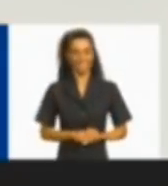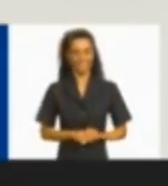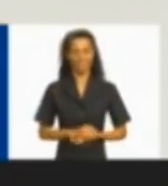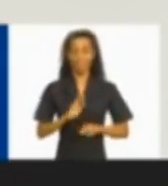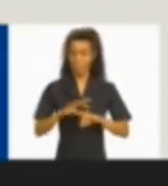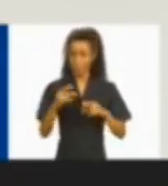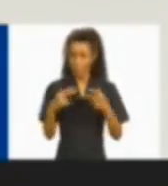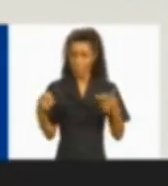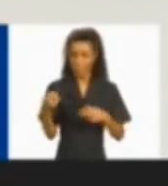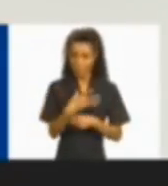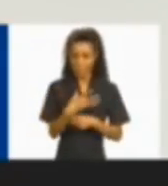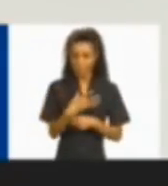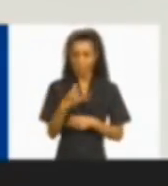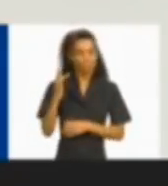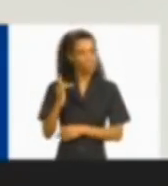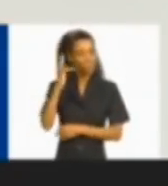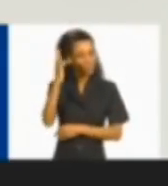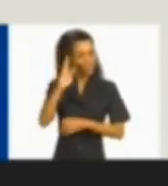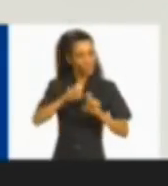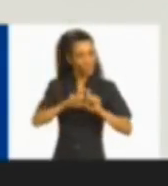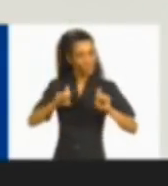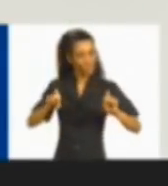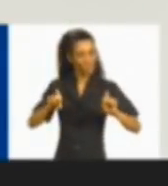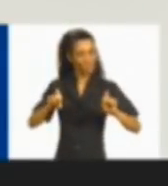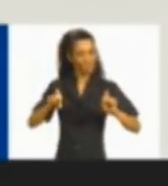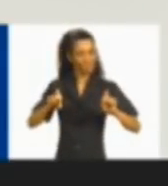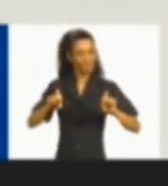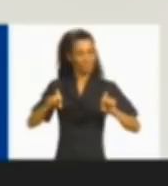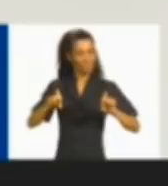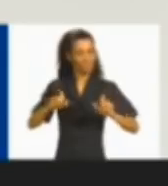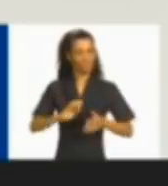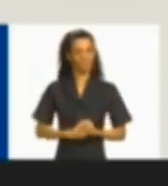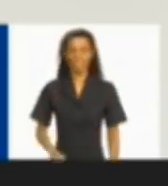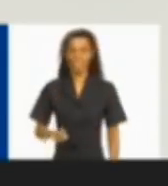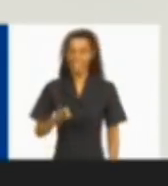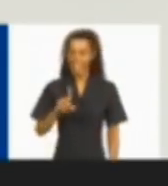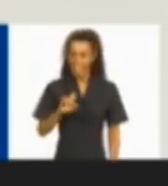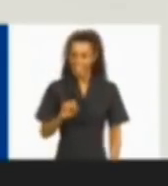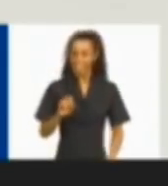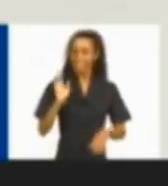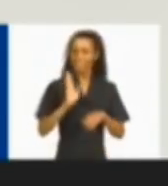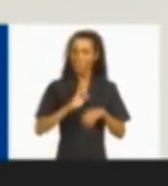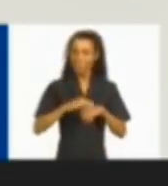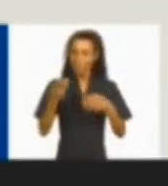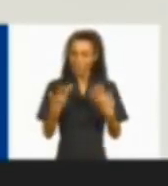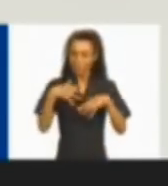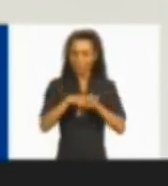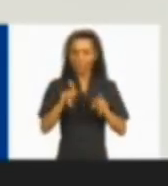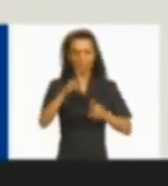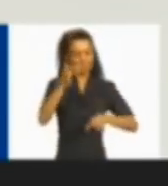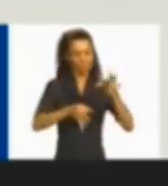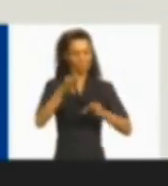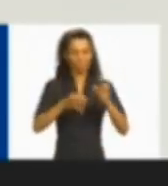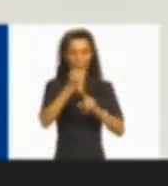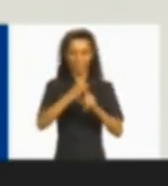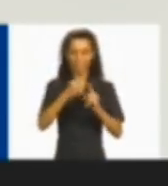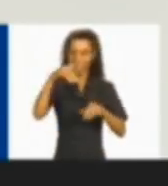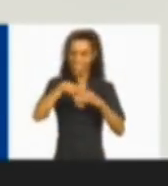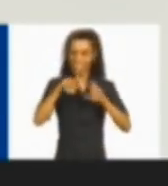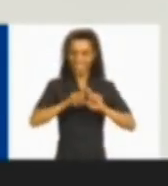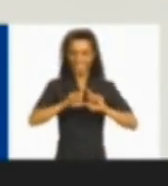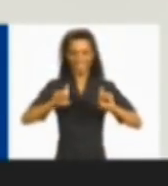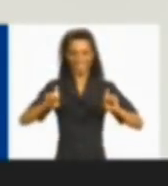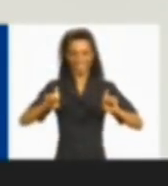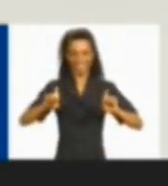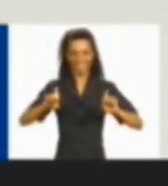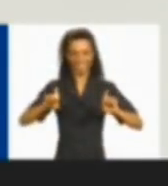5508. Mais renovação, mais futuro. Didi Calvano, 5505. Alex Barbosa por mais inclusão e justiça